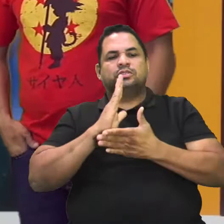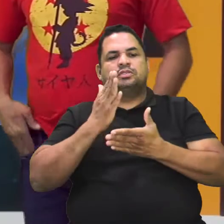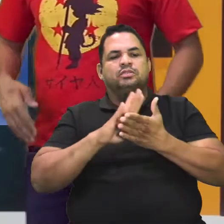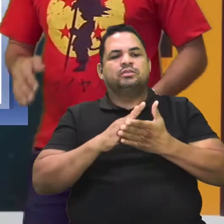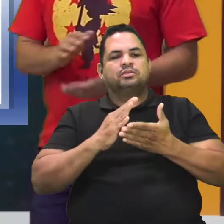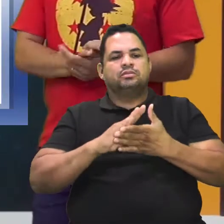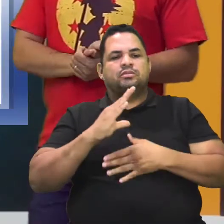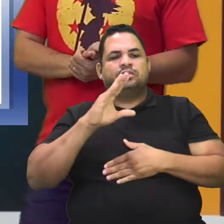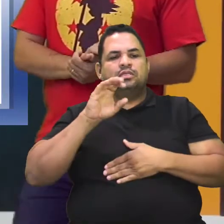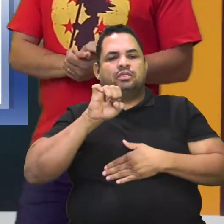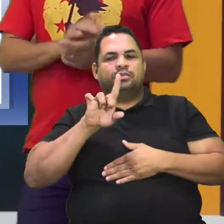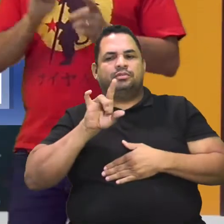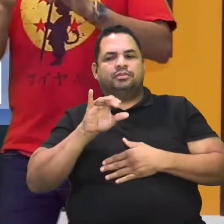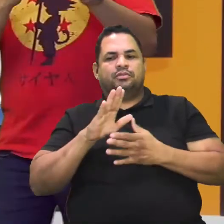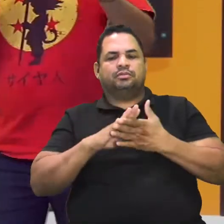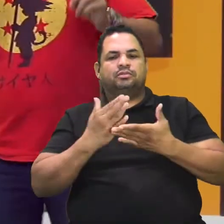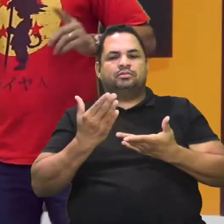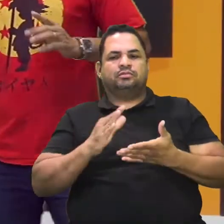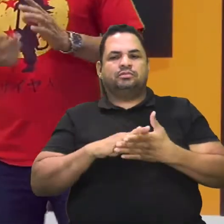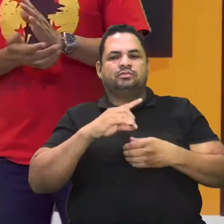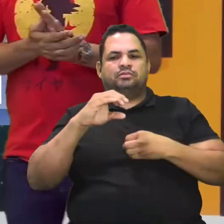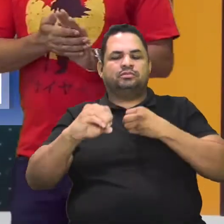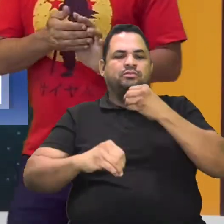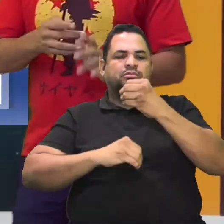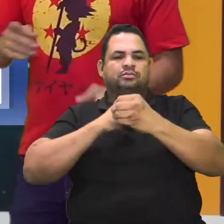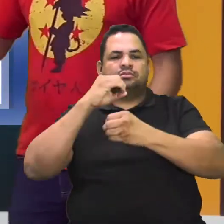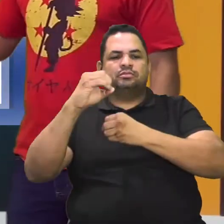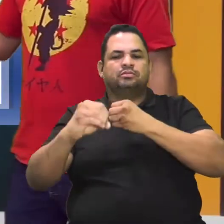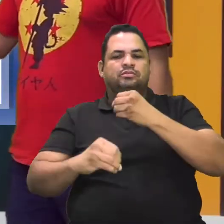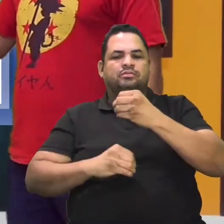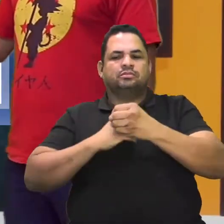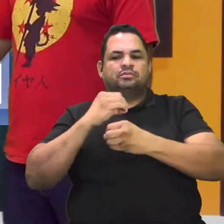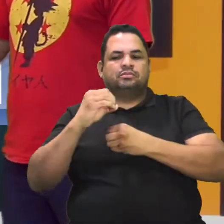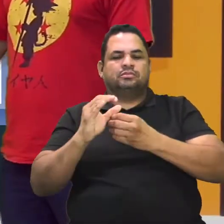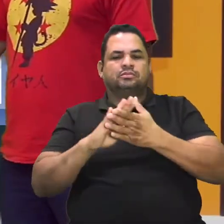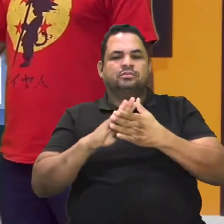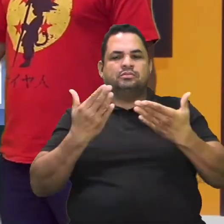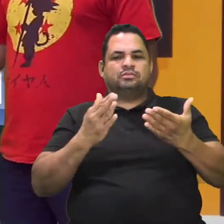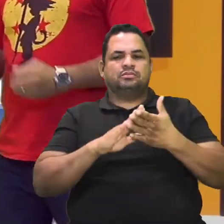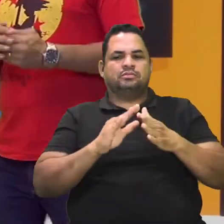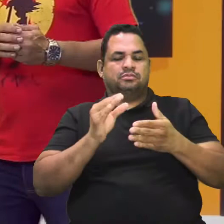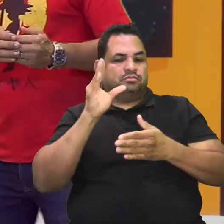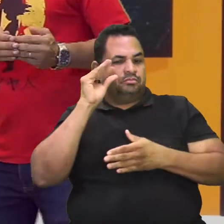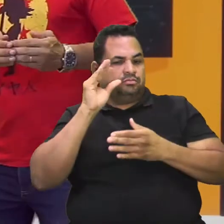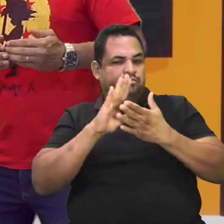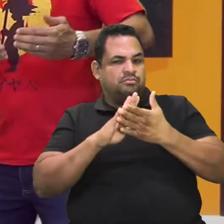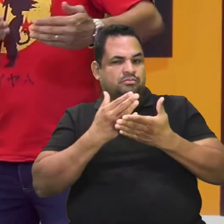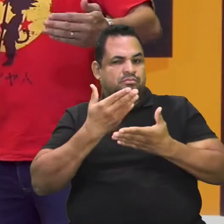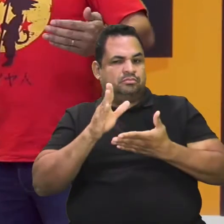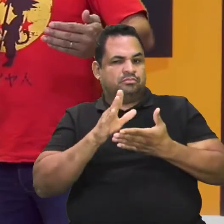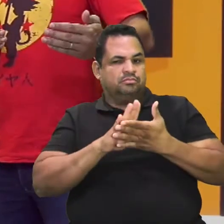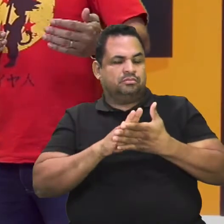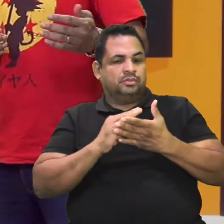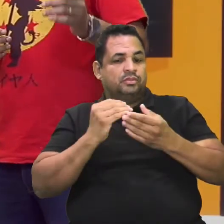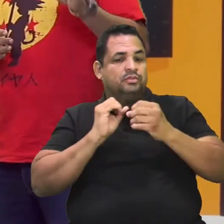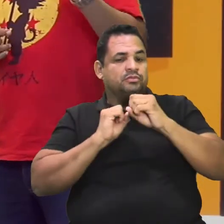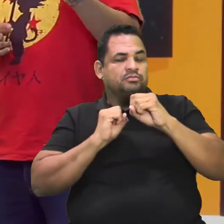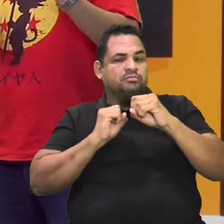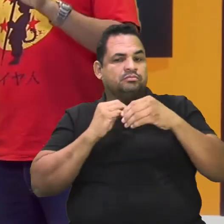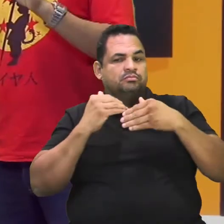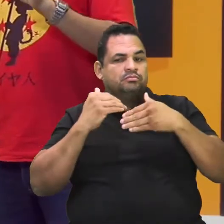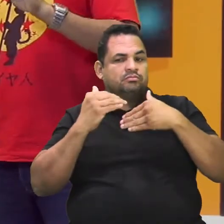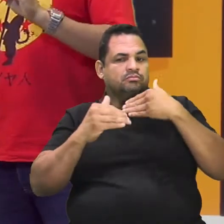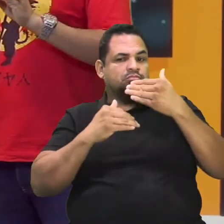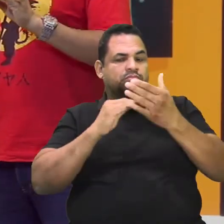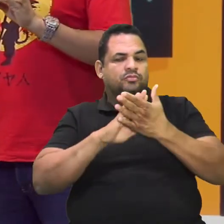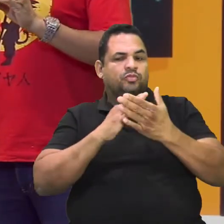vê que é elíptico esse movimento, né? E é interessante que eles só foram, assim, passados para frente